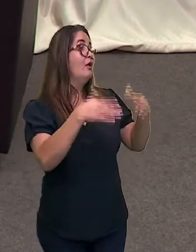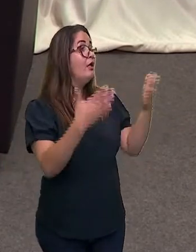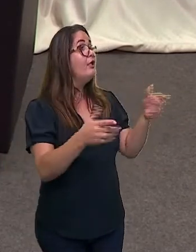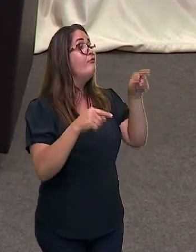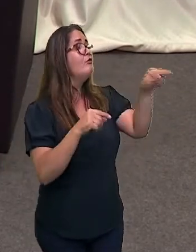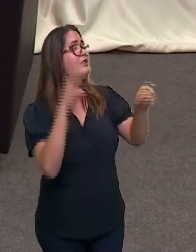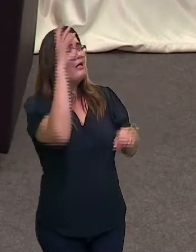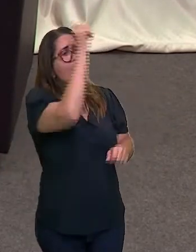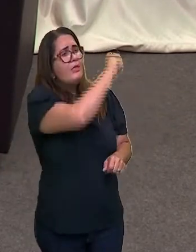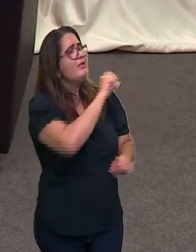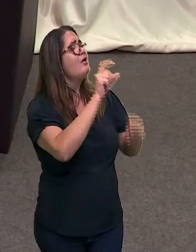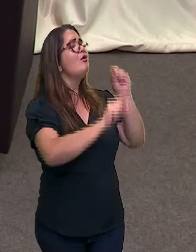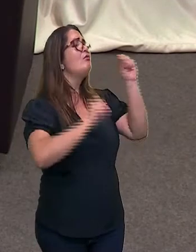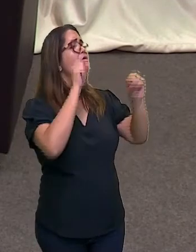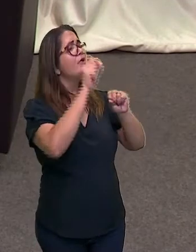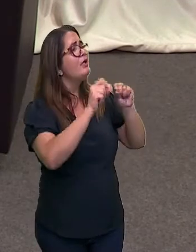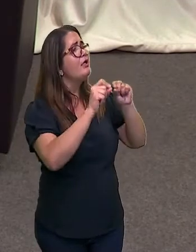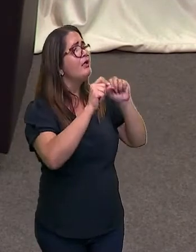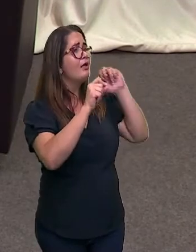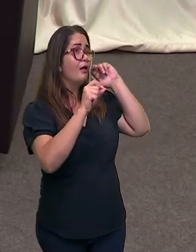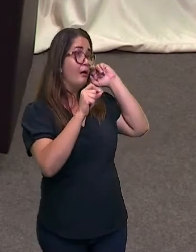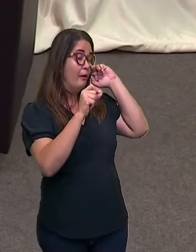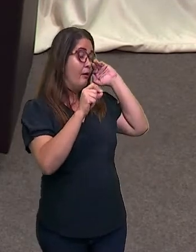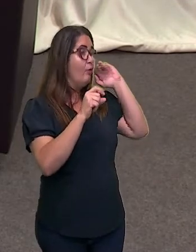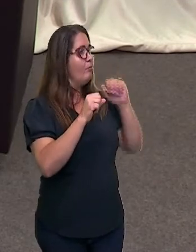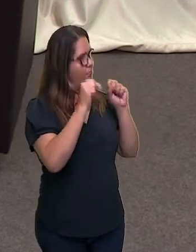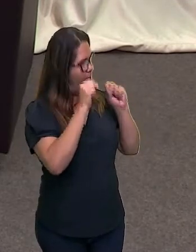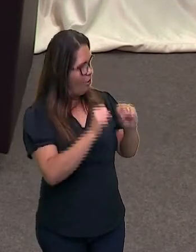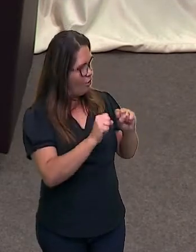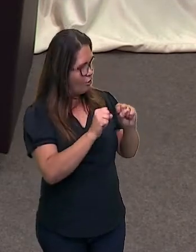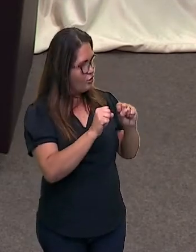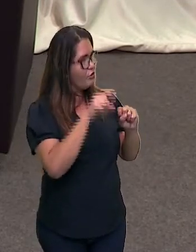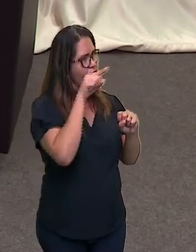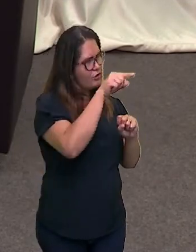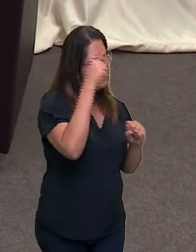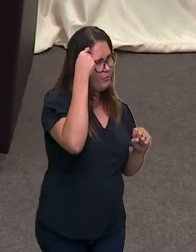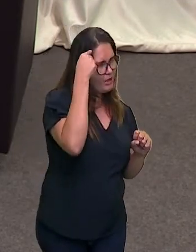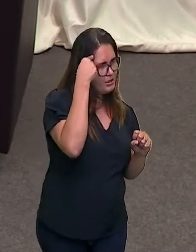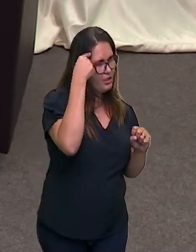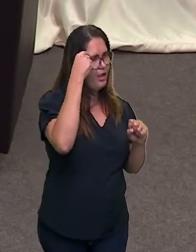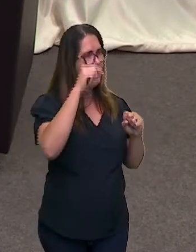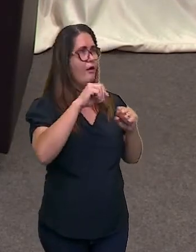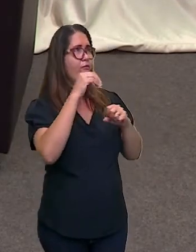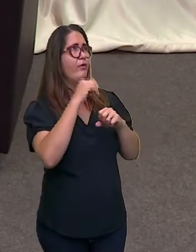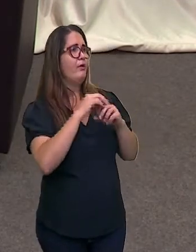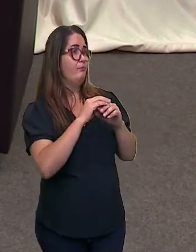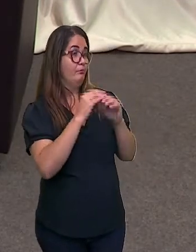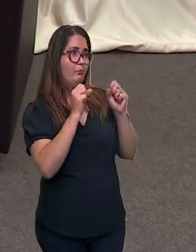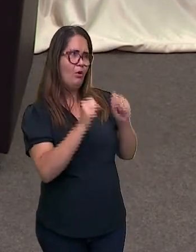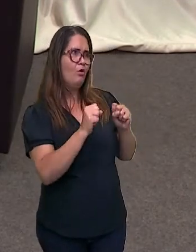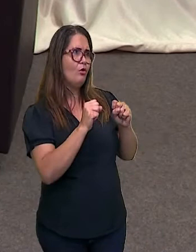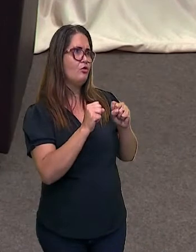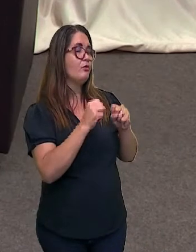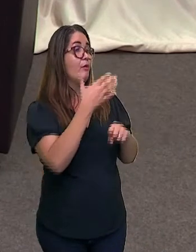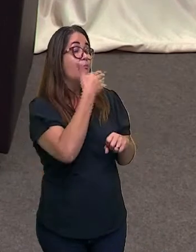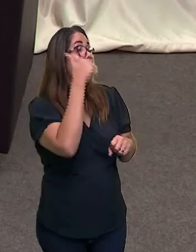você aprendeu? Em que é que você acha que vai melhorar quando retornar às aulas presenciais?